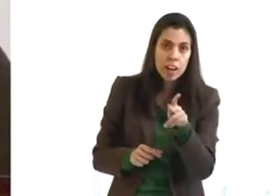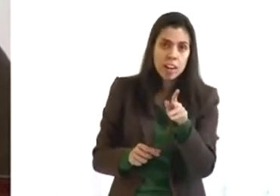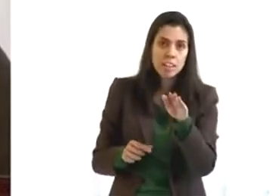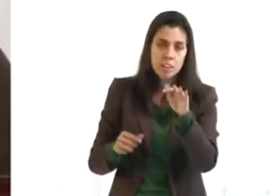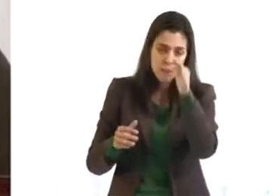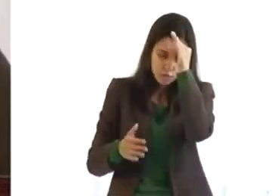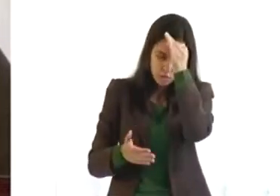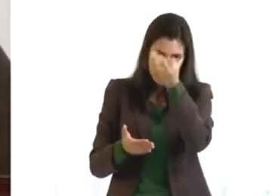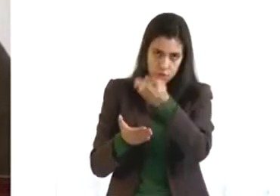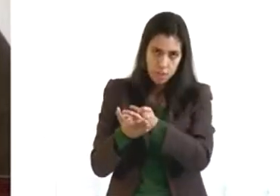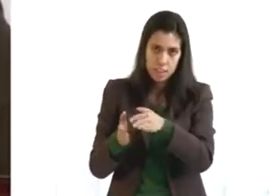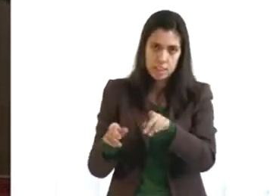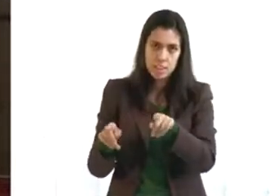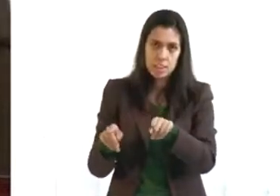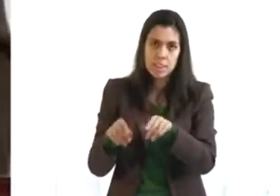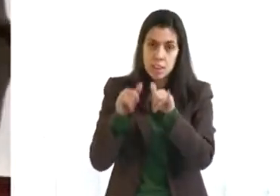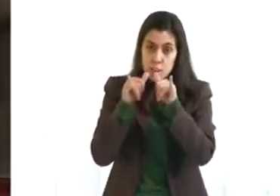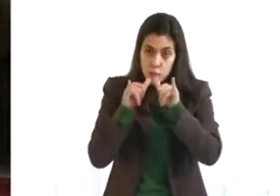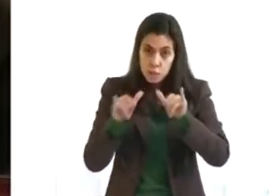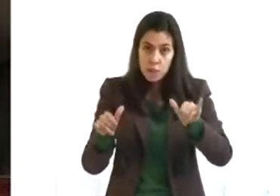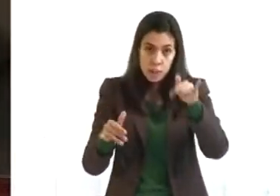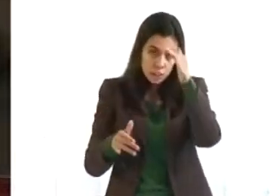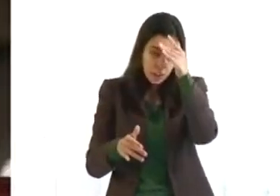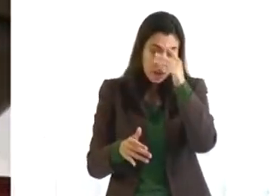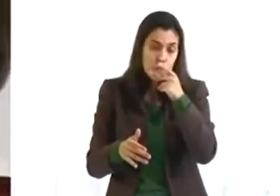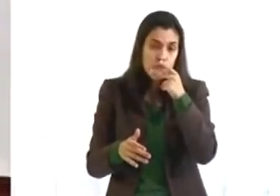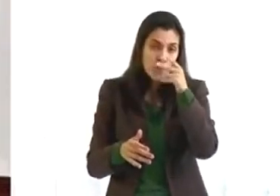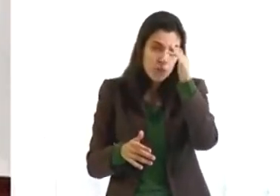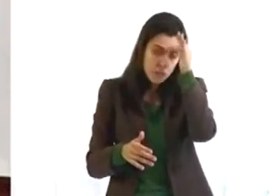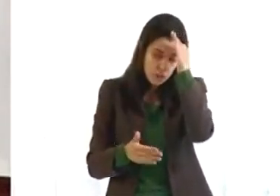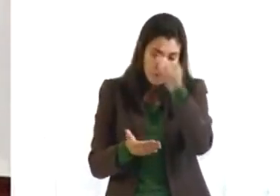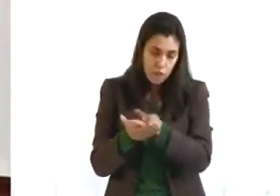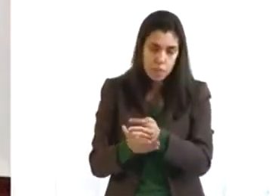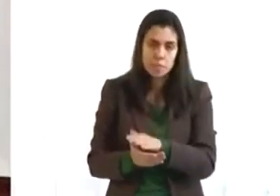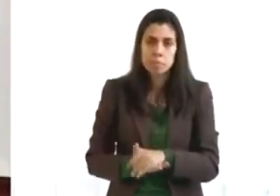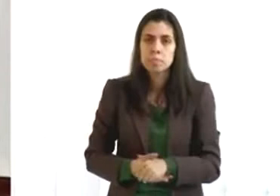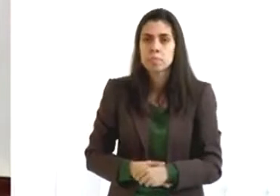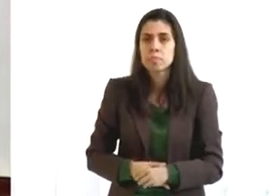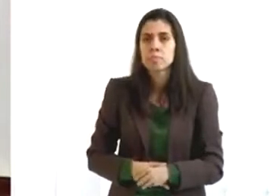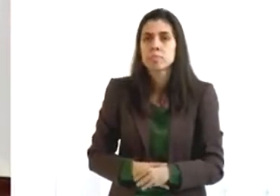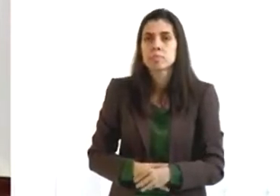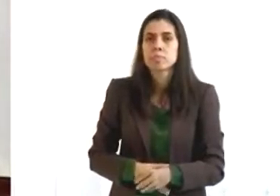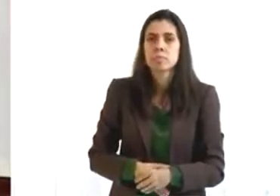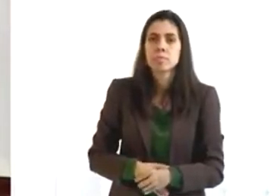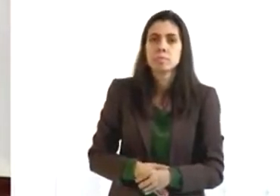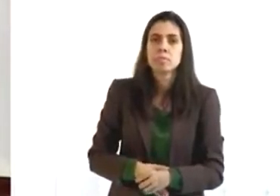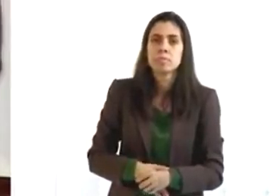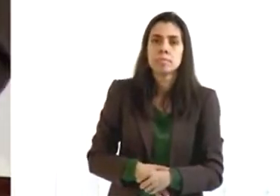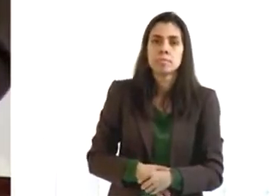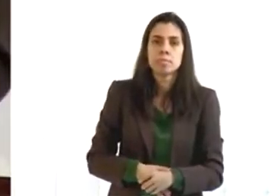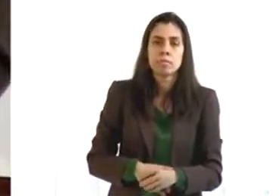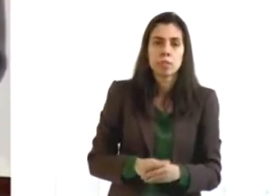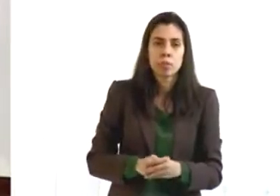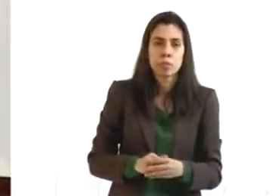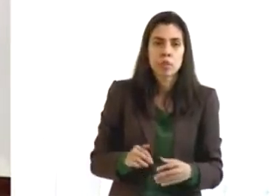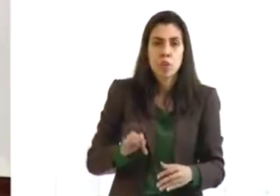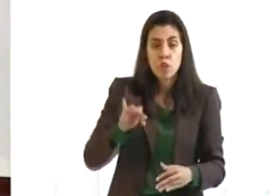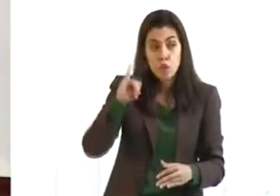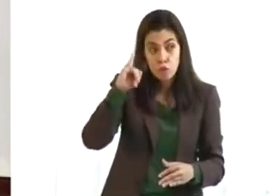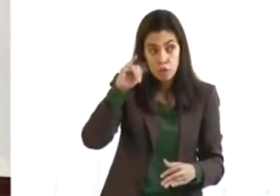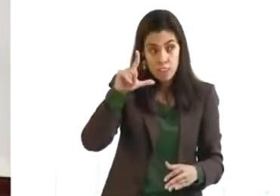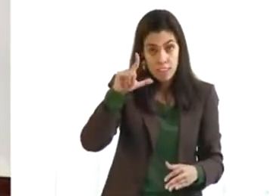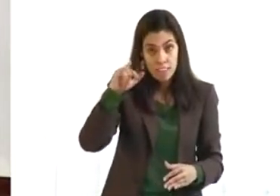E o que é que Filipe fala para ele? É lícito, você quer ser batizado? Mas primeiro você precisa declarar quem é